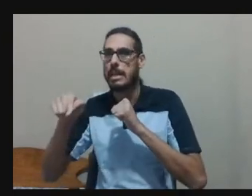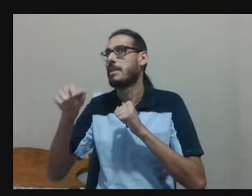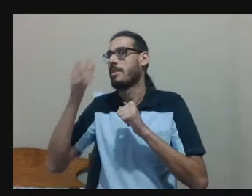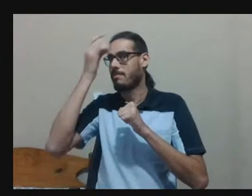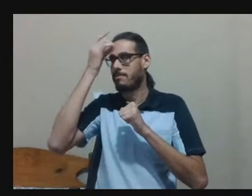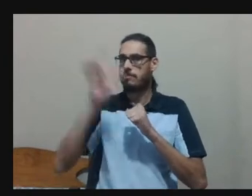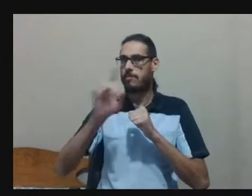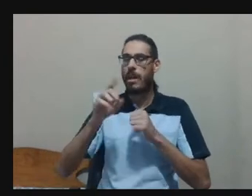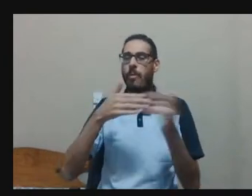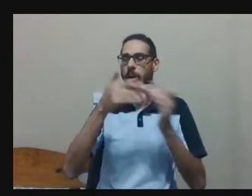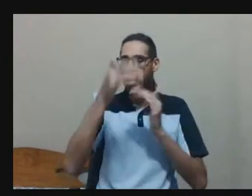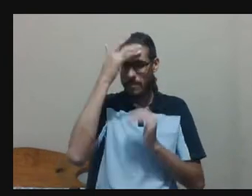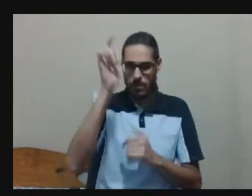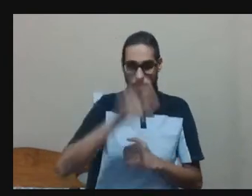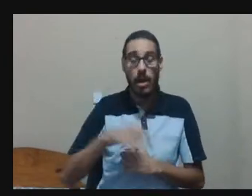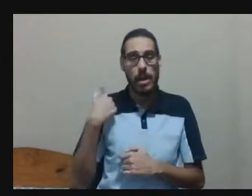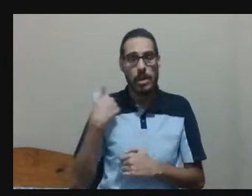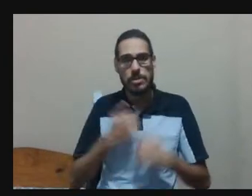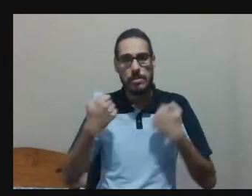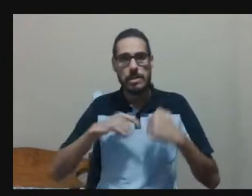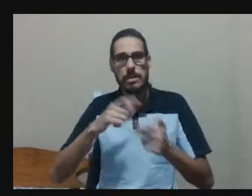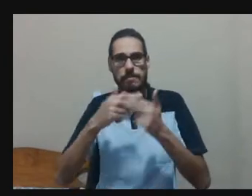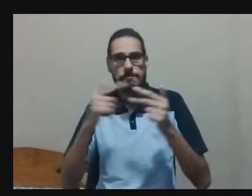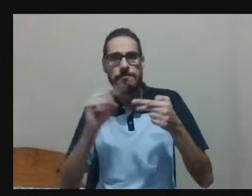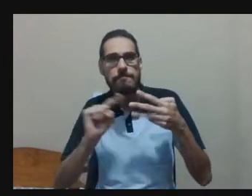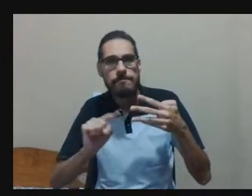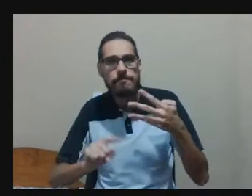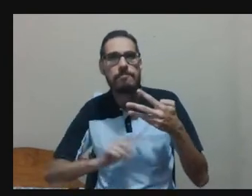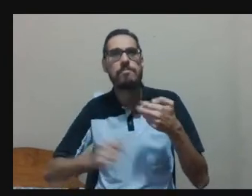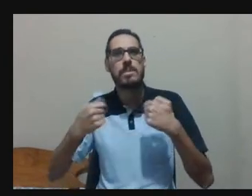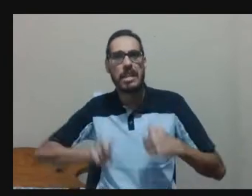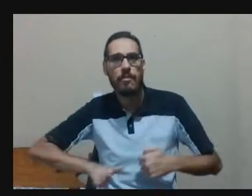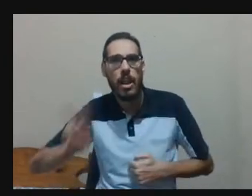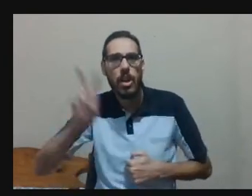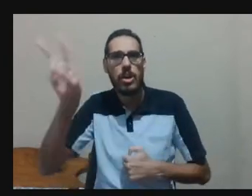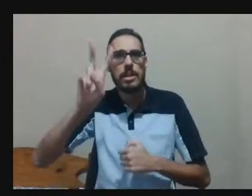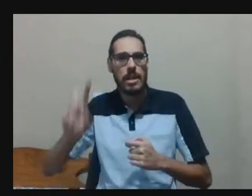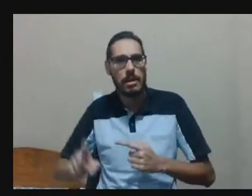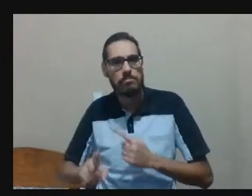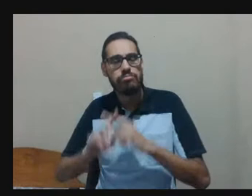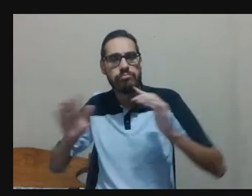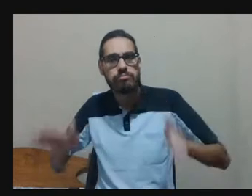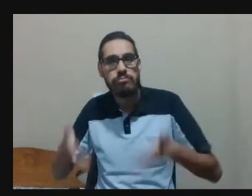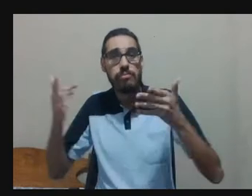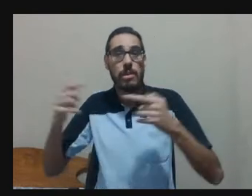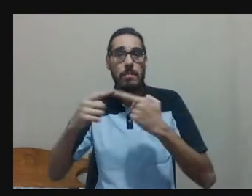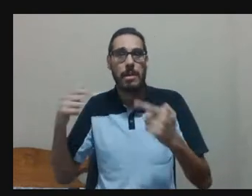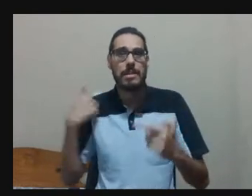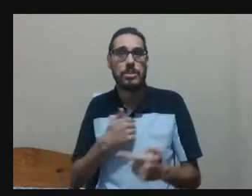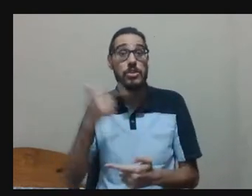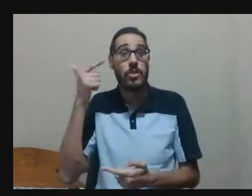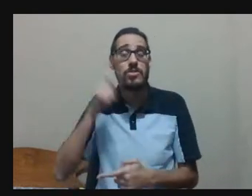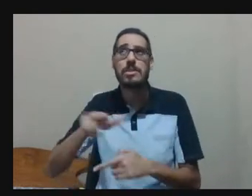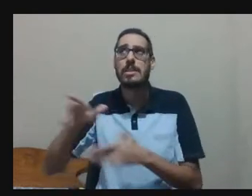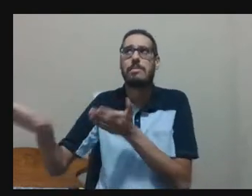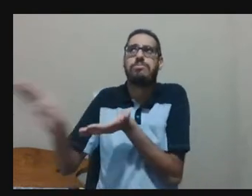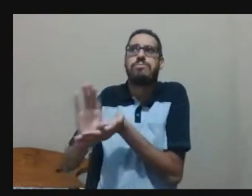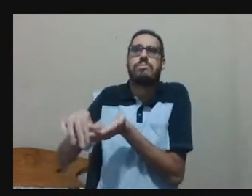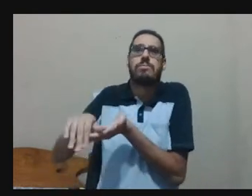tem que incentivadas, tem que ser valorizadas, para nós termos mais chances, mais recursos. Não tenha